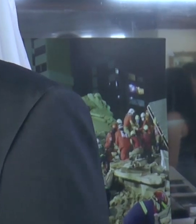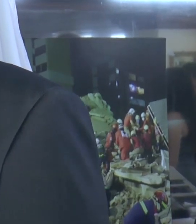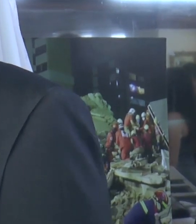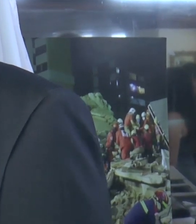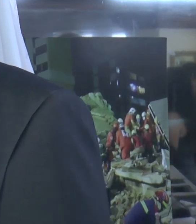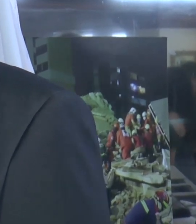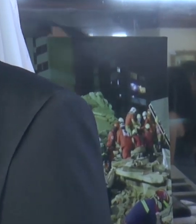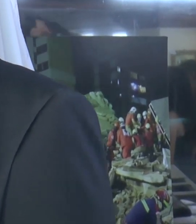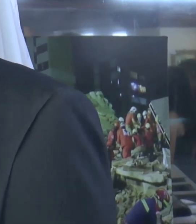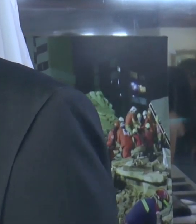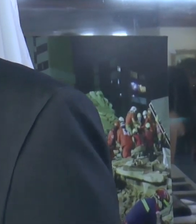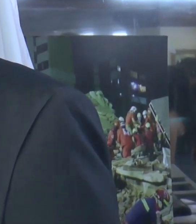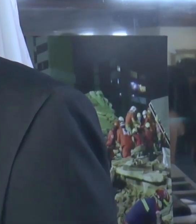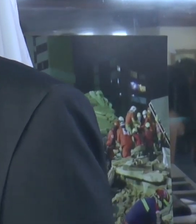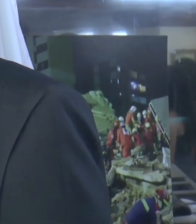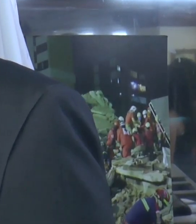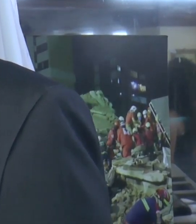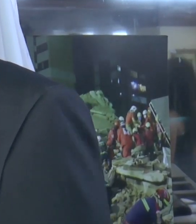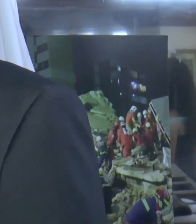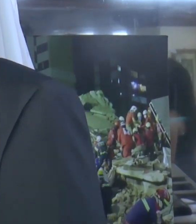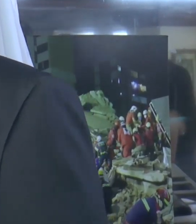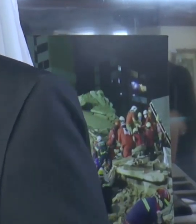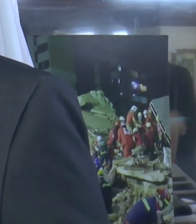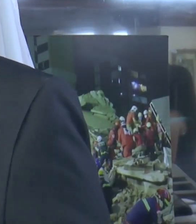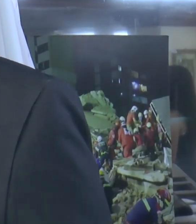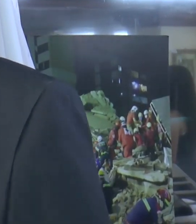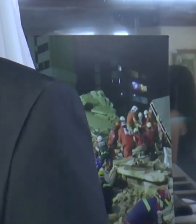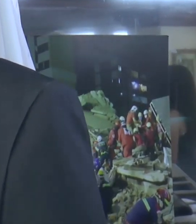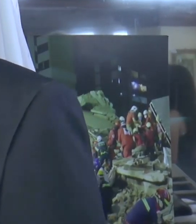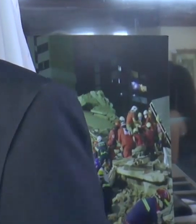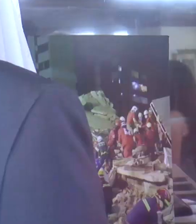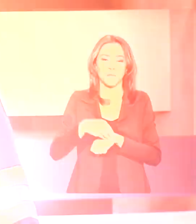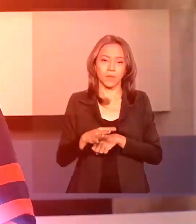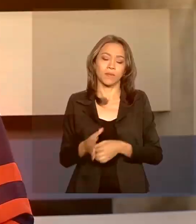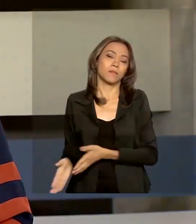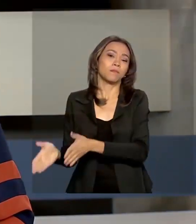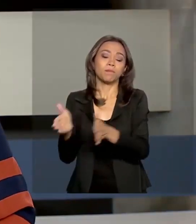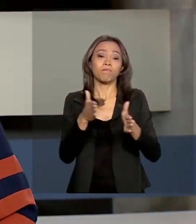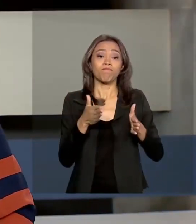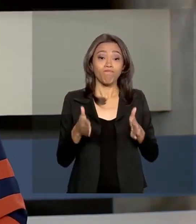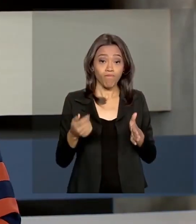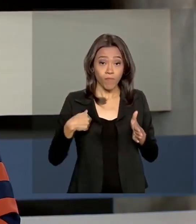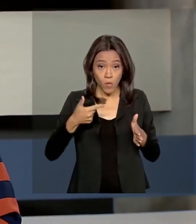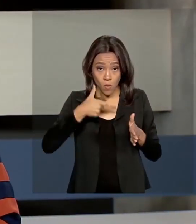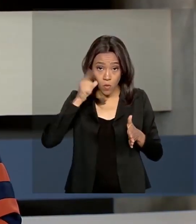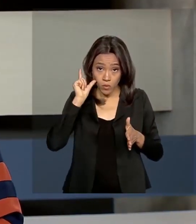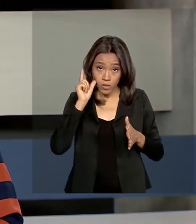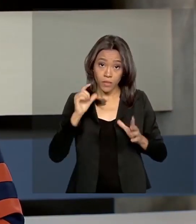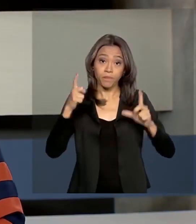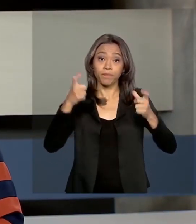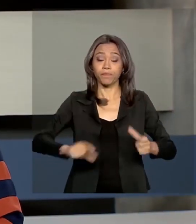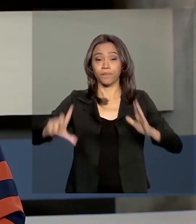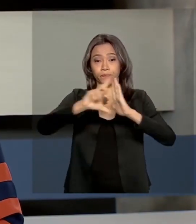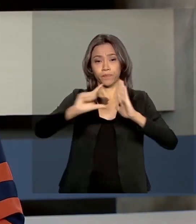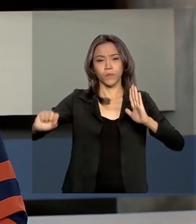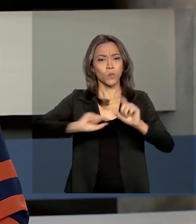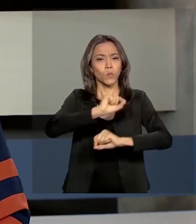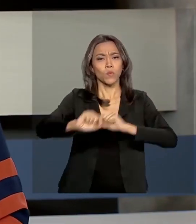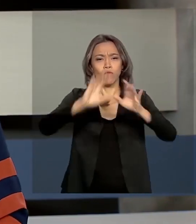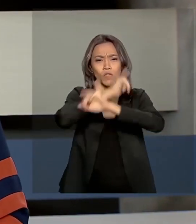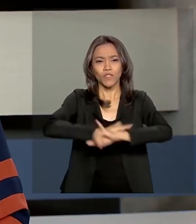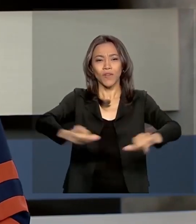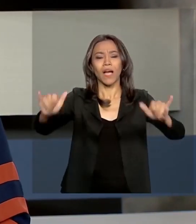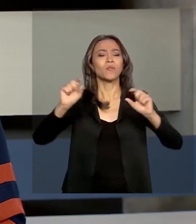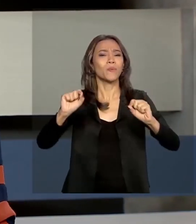bem, voluntariado, filantropia, solidariedade, isso tem tudo a ver com Cruz Vermelha. E ontem, no Palácio do Planalto, foi lançada a campanha